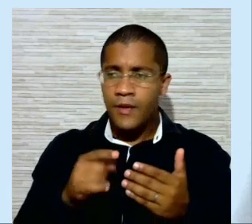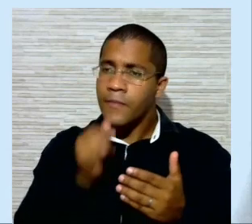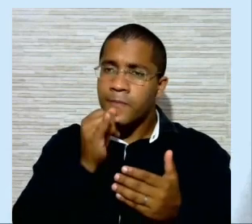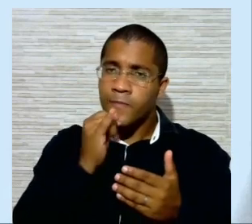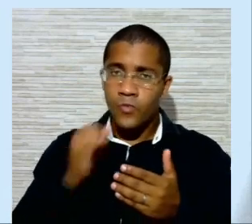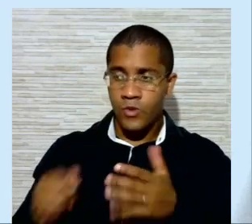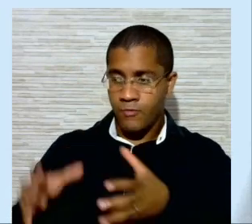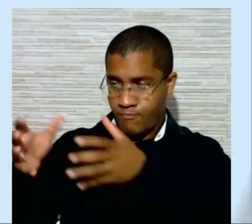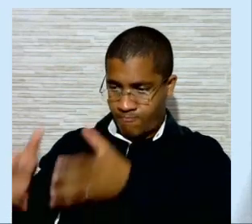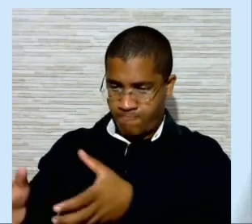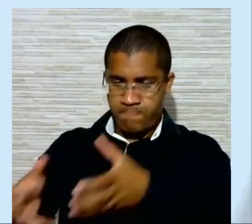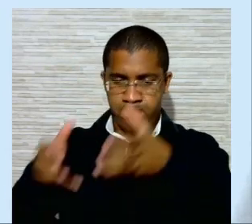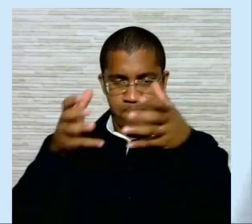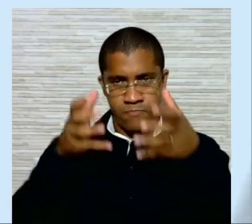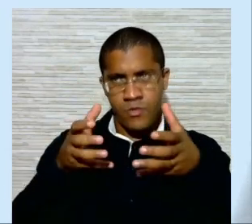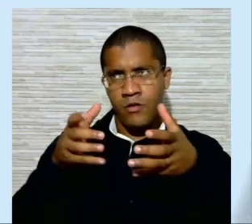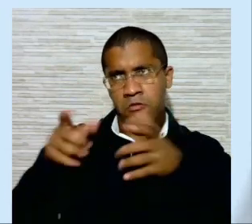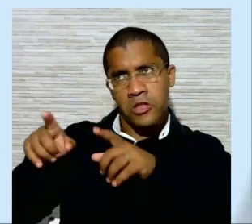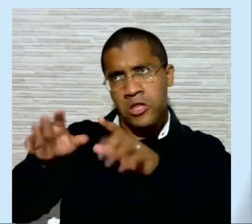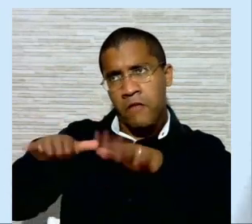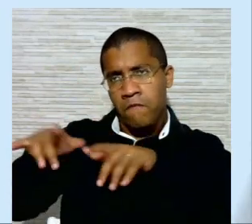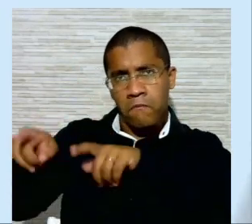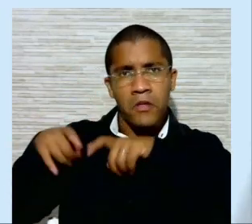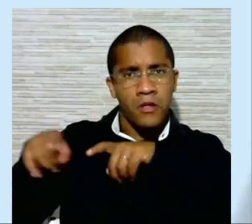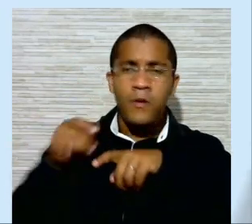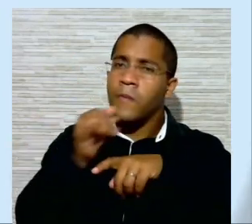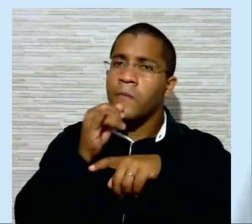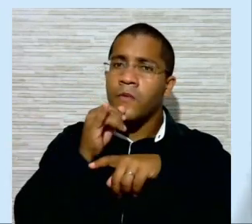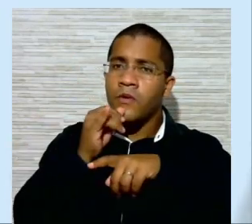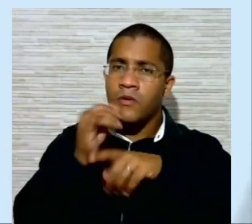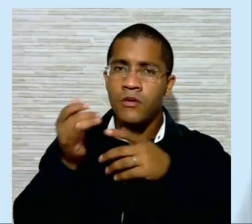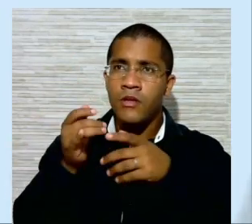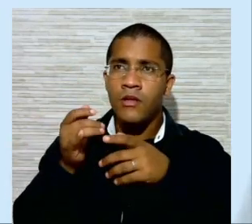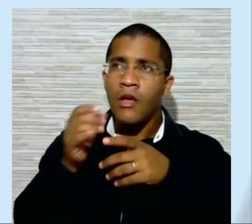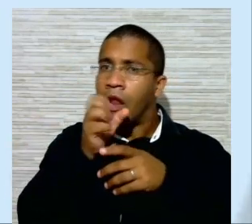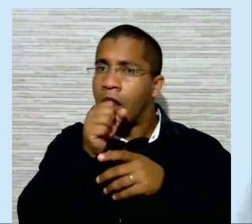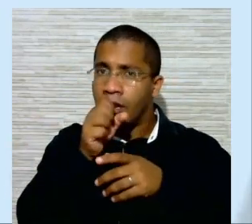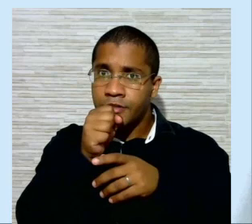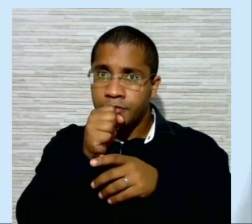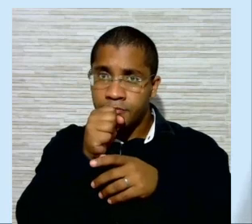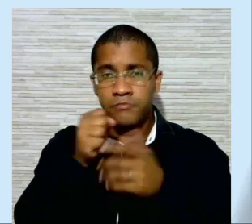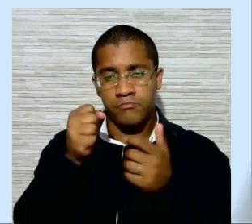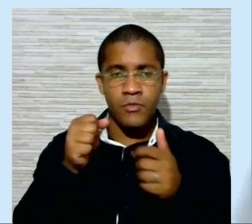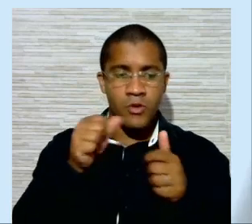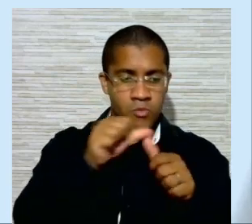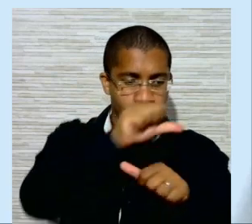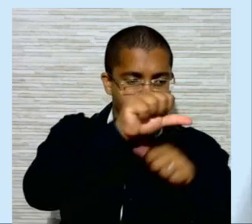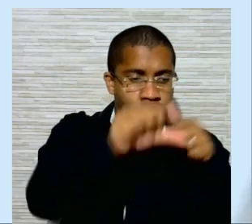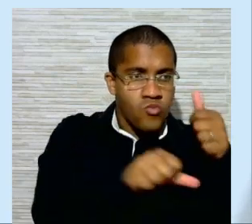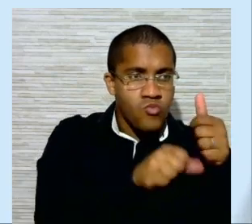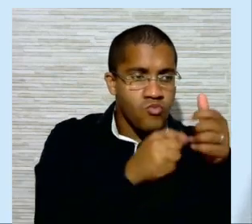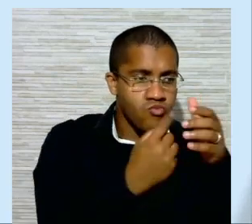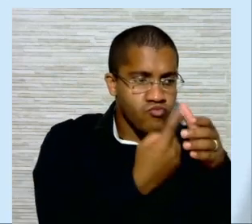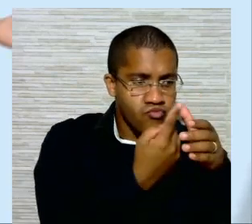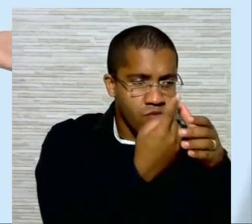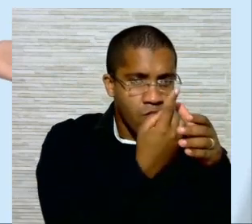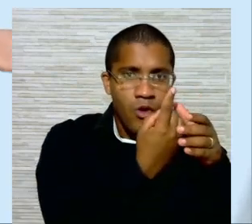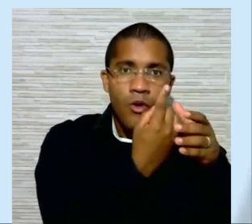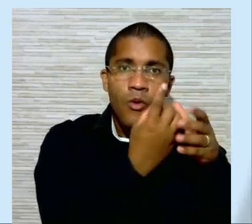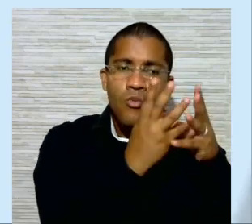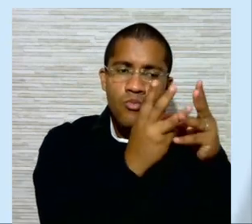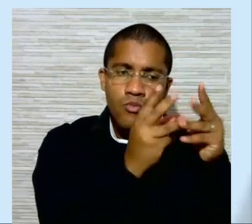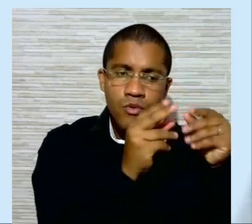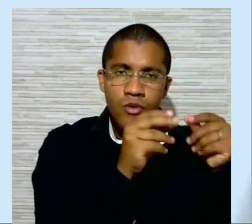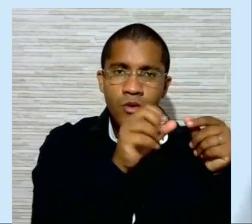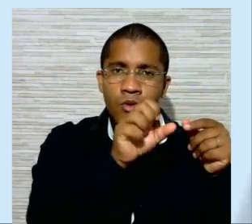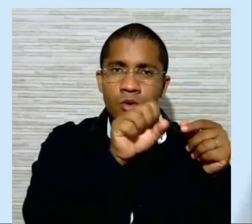seja, você pega uma matéria-prima de algum recurso agrícola, por exemplo, uma laranja, e você pega e transforma ela num suco de